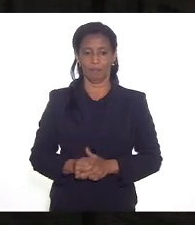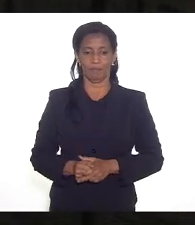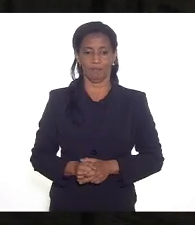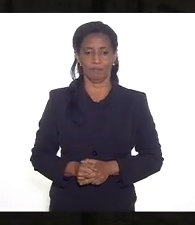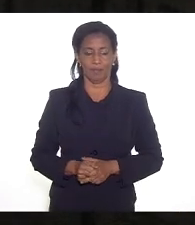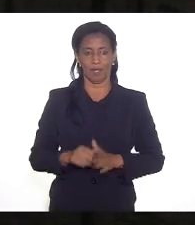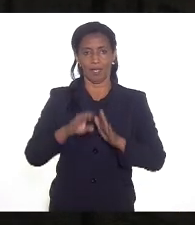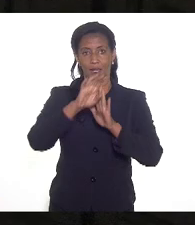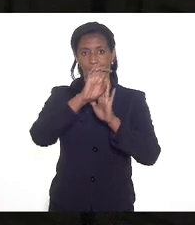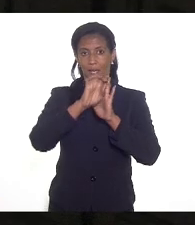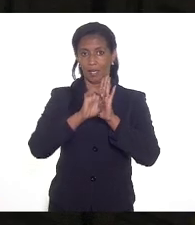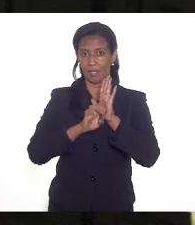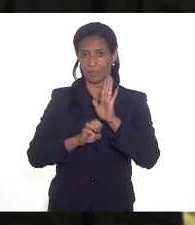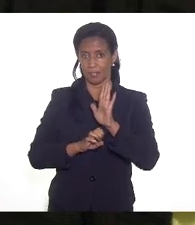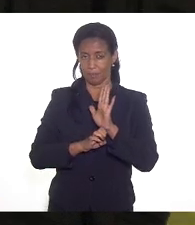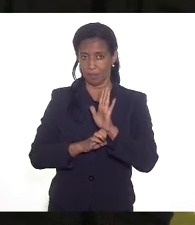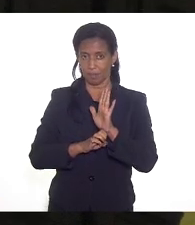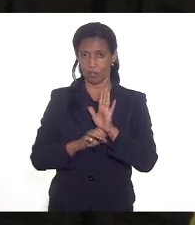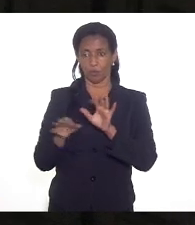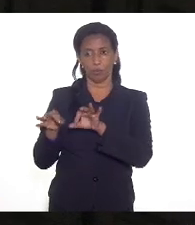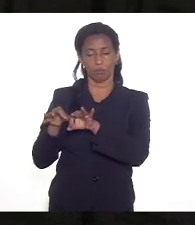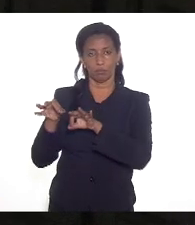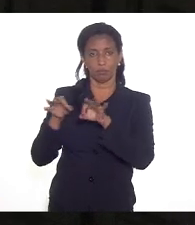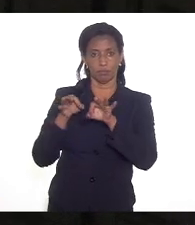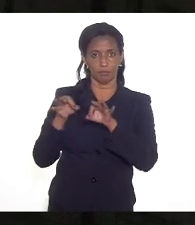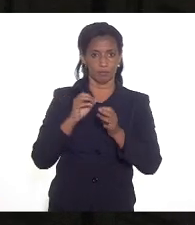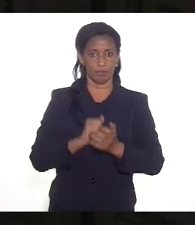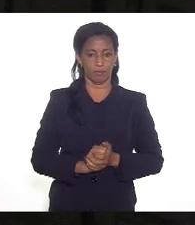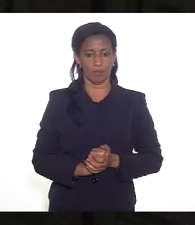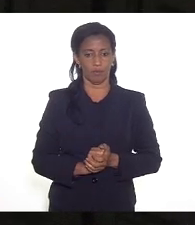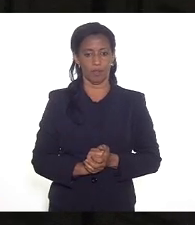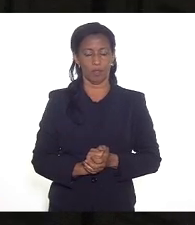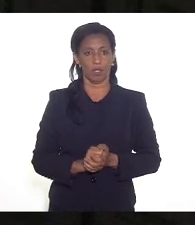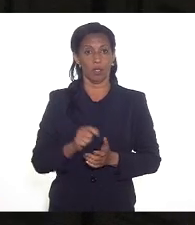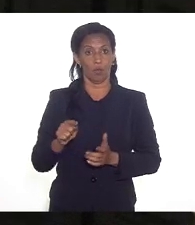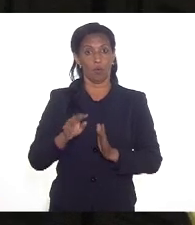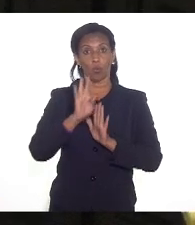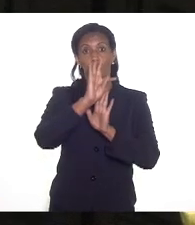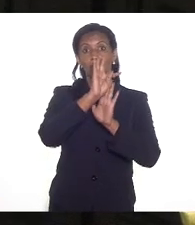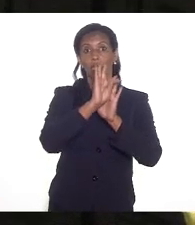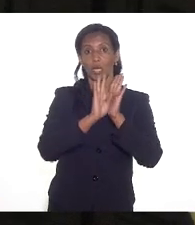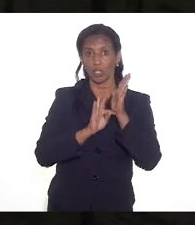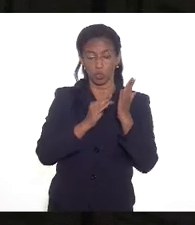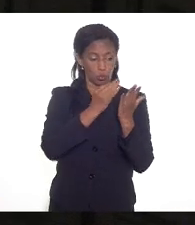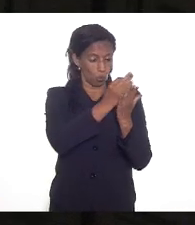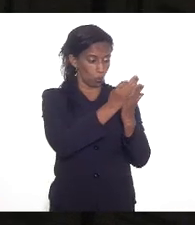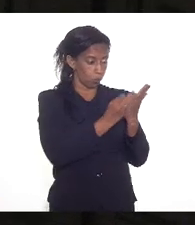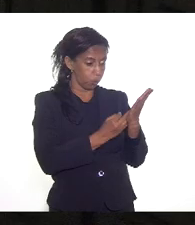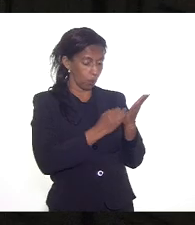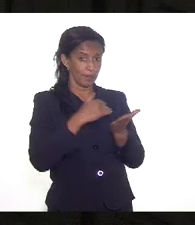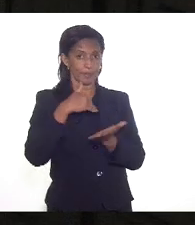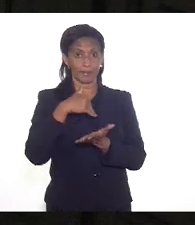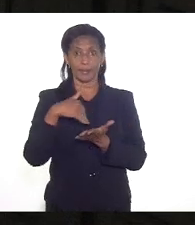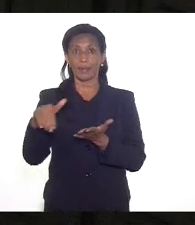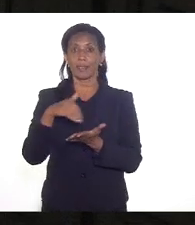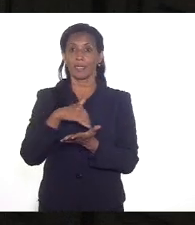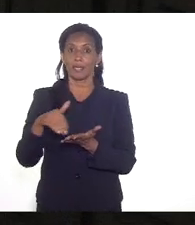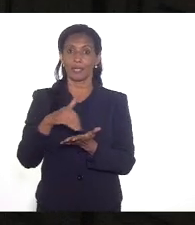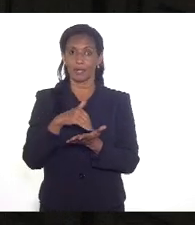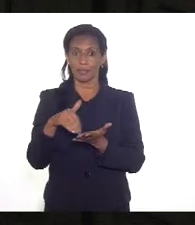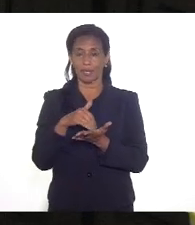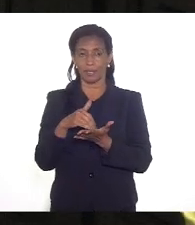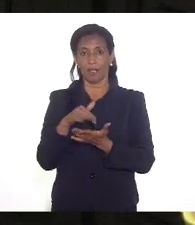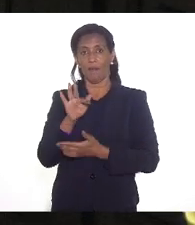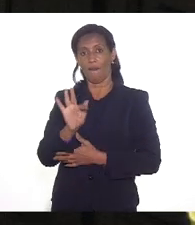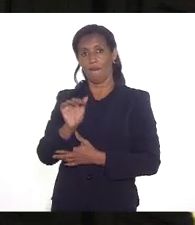as emendas foram sugeridas através de um justo texto da secretaria da secretaria